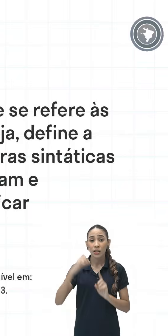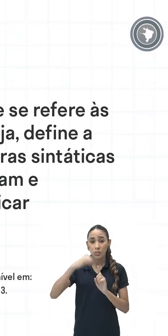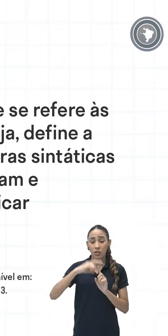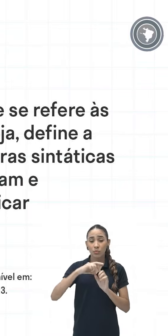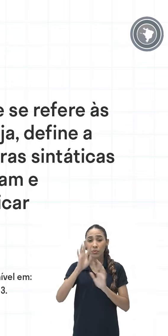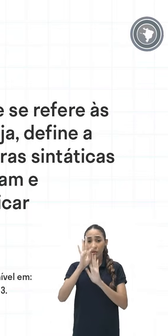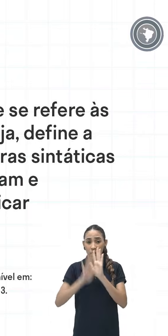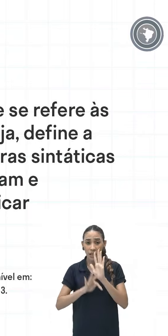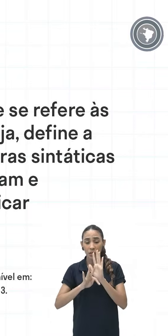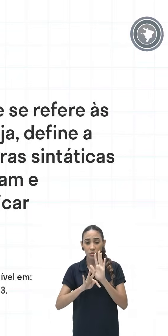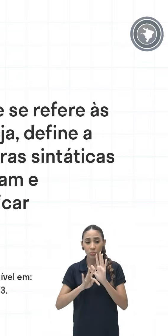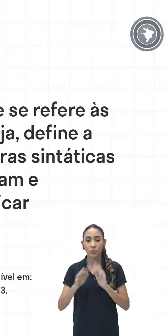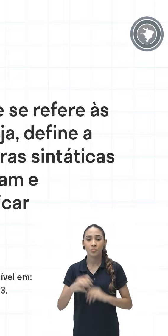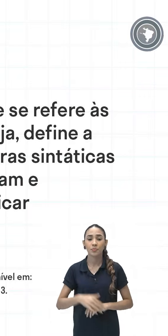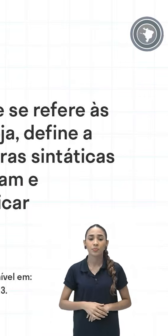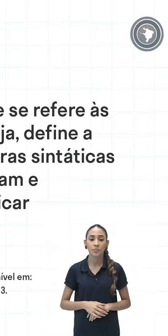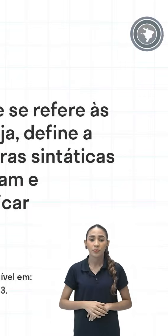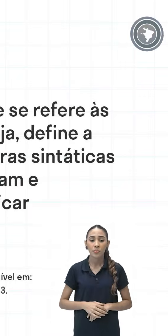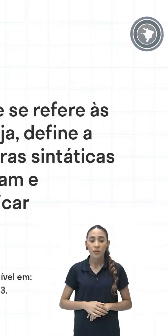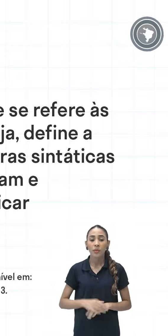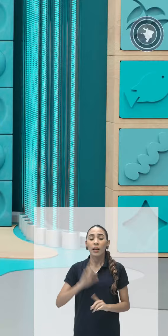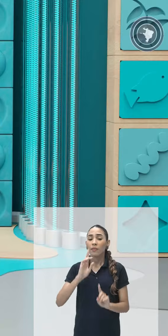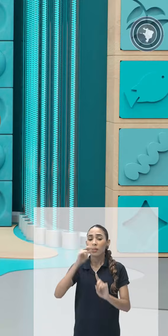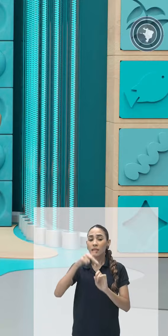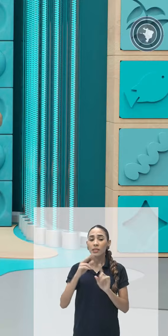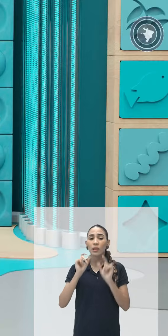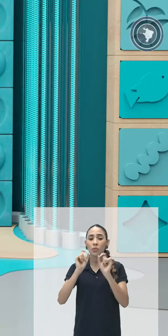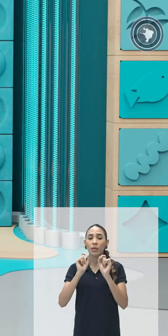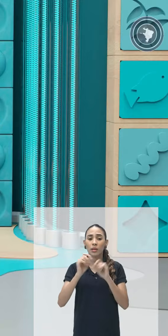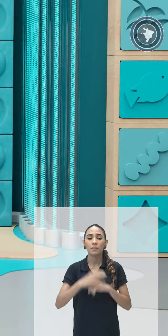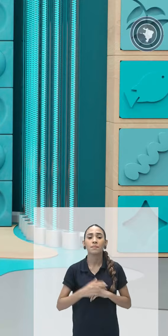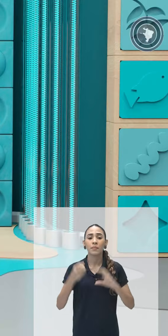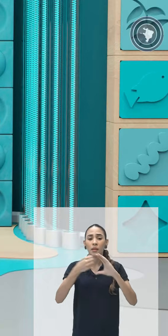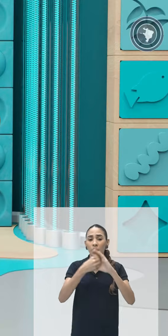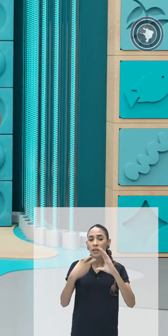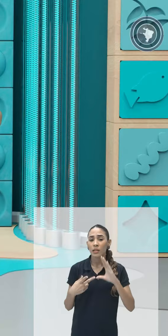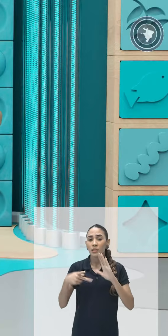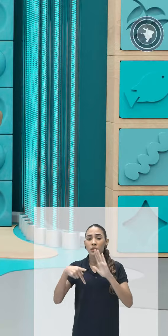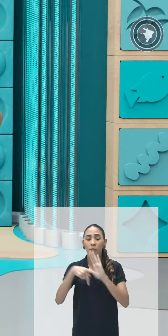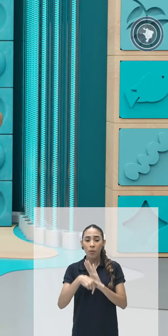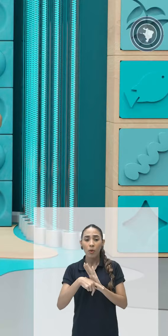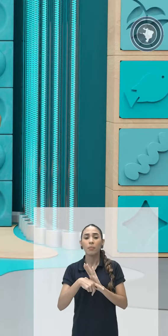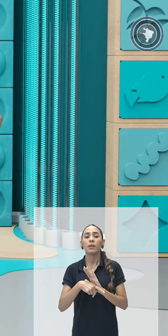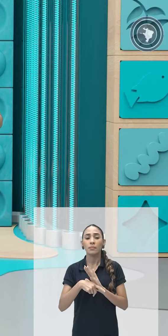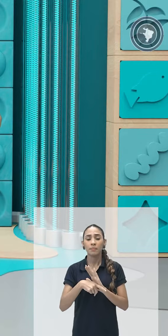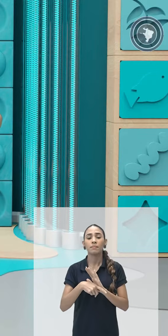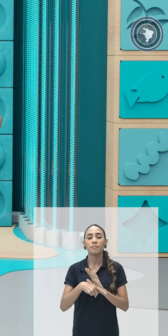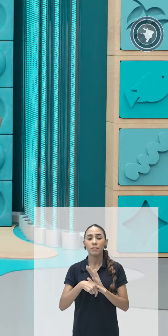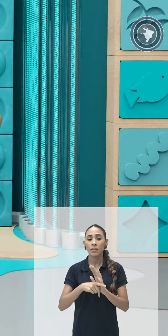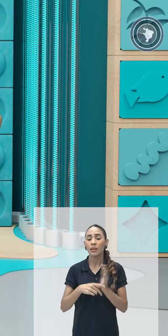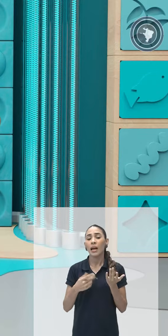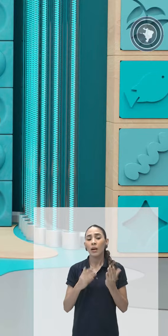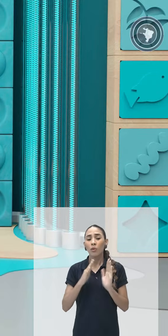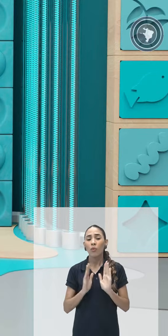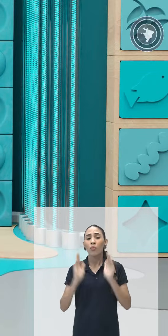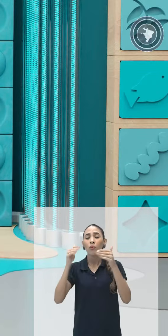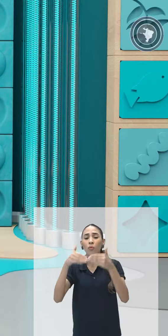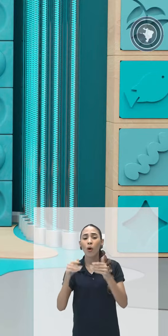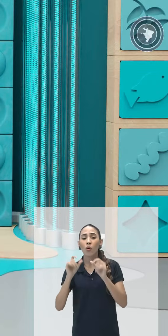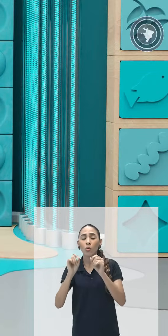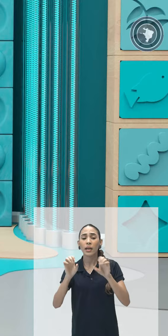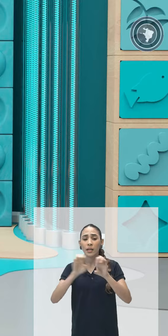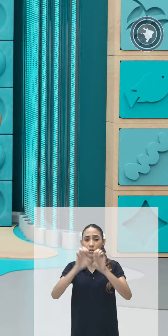tipologia textual, tipos textuais, estamos falando das características, das questões que estão voltadas para